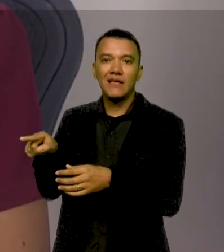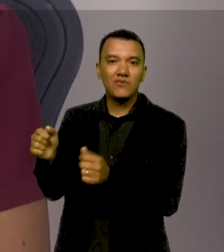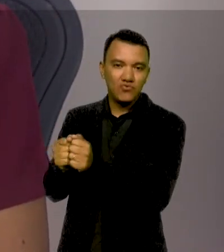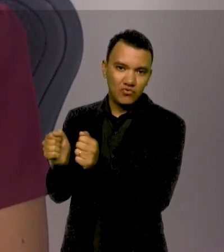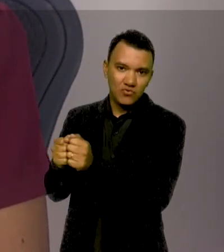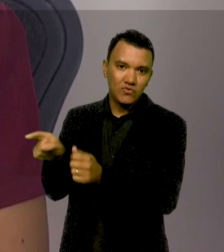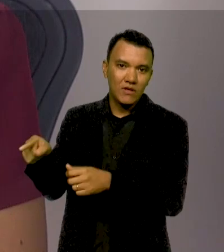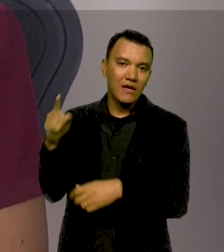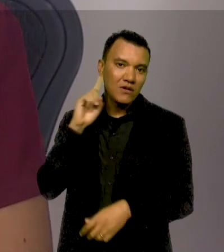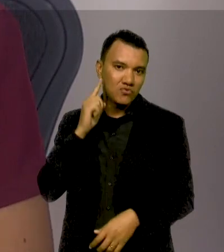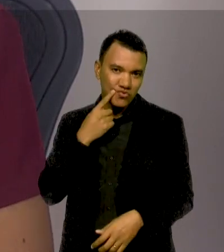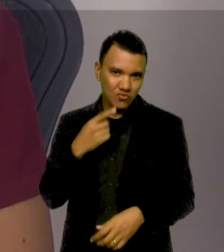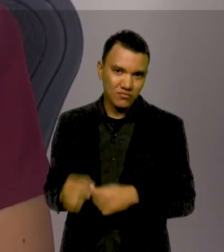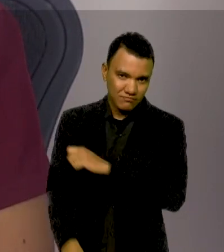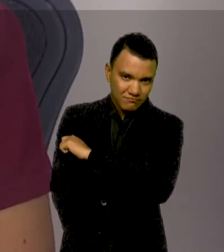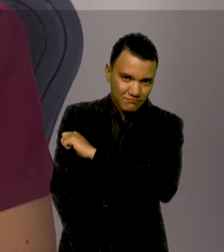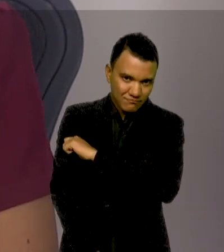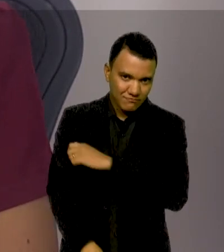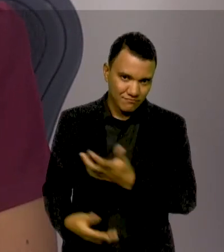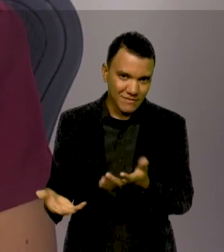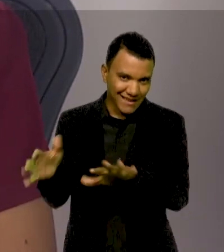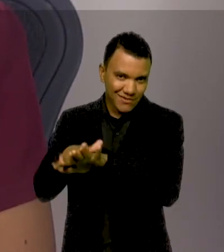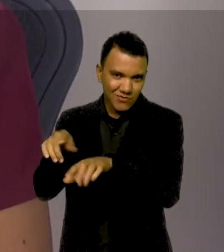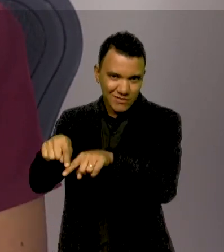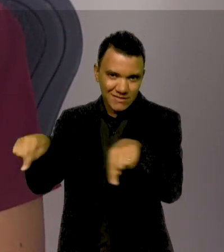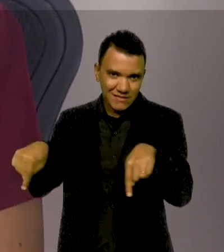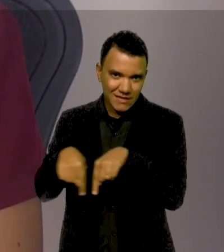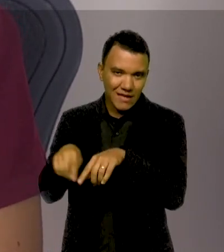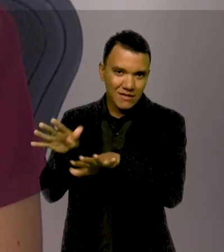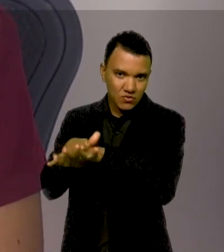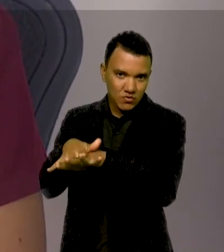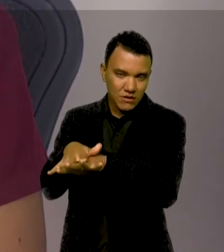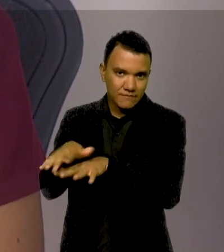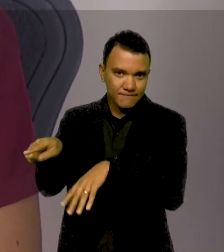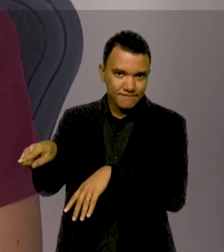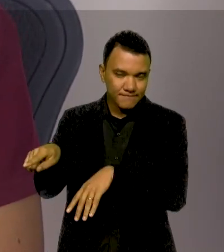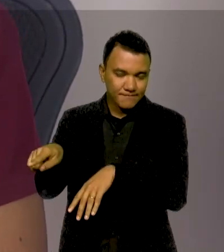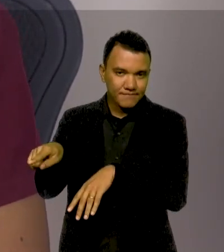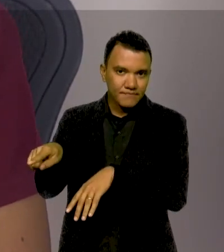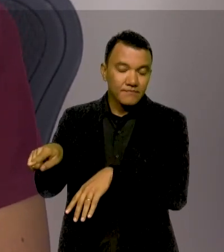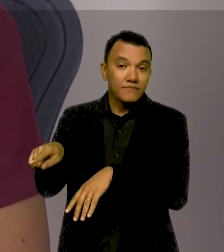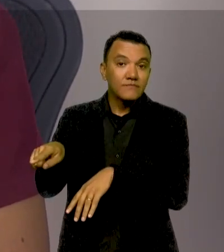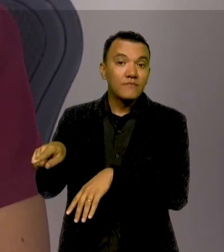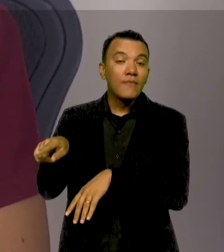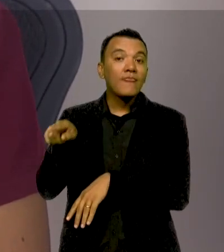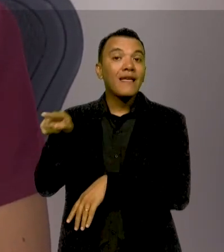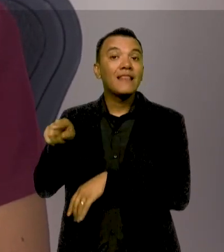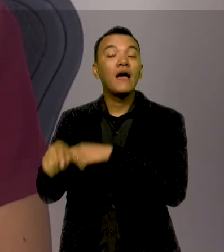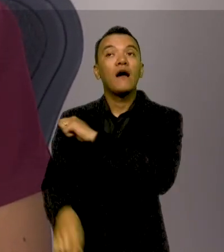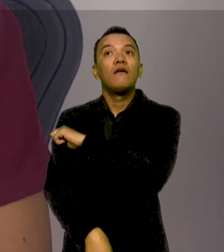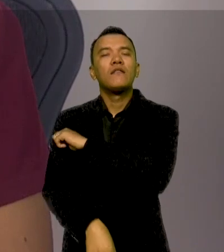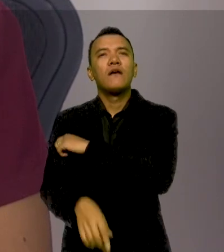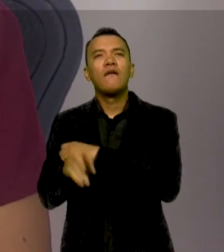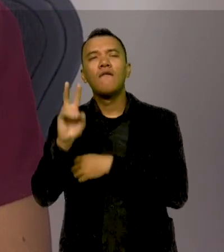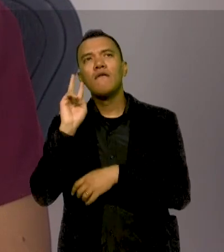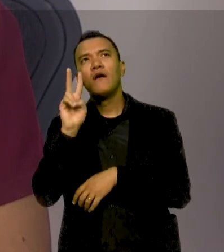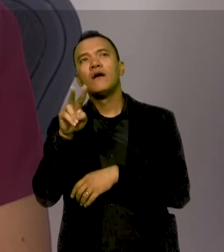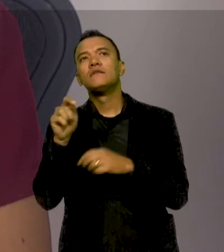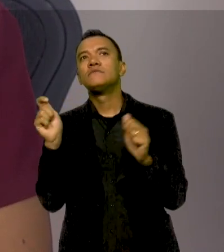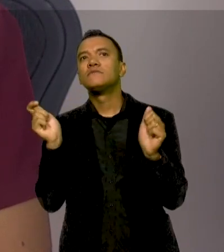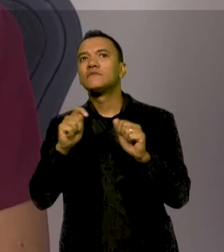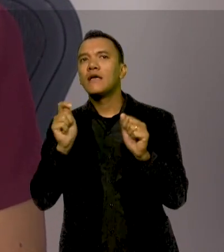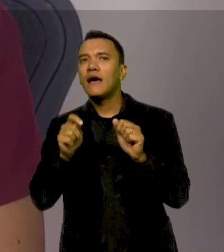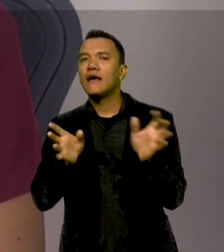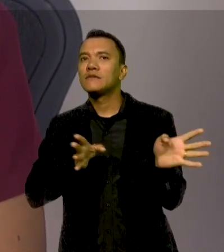aí eles podem, os estudantes surdos, vislumbrar, ter acesso, né, de